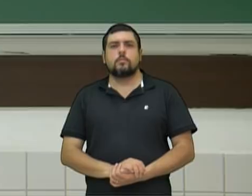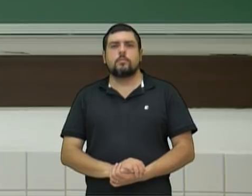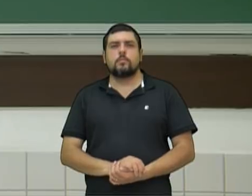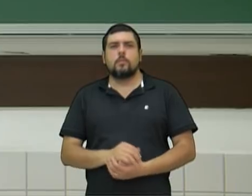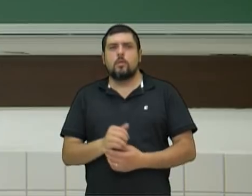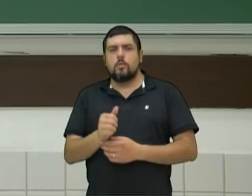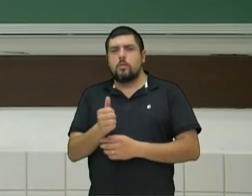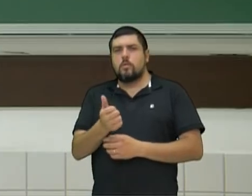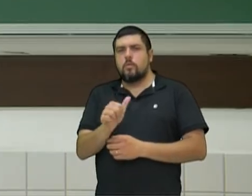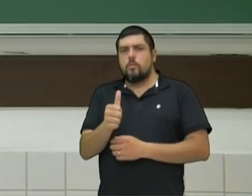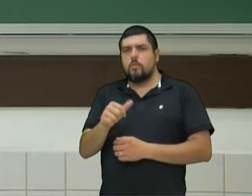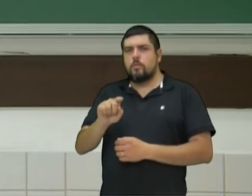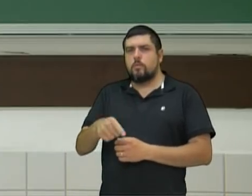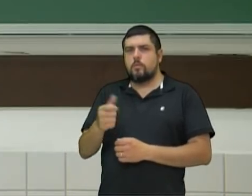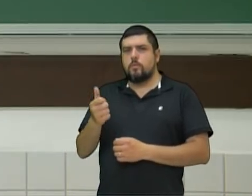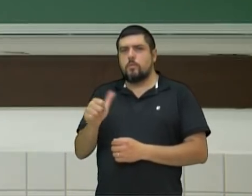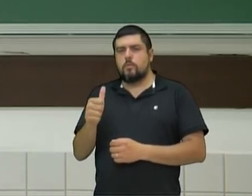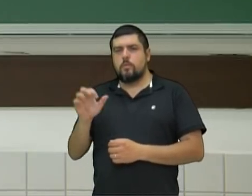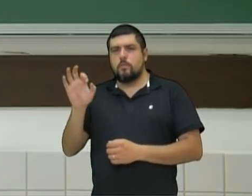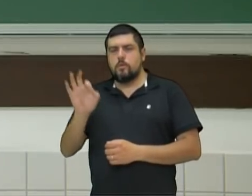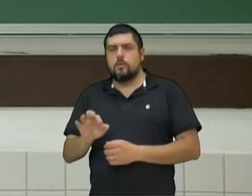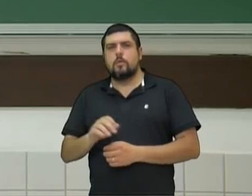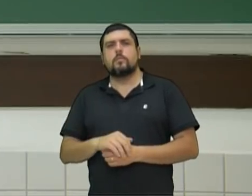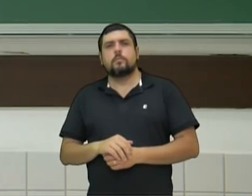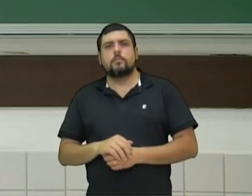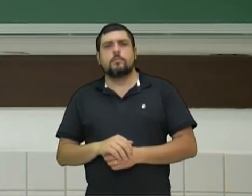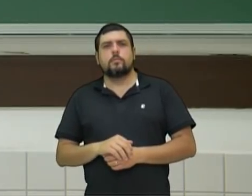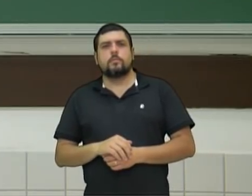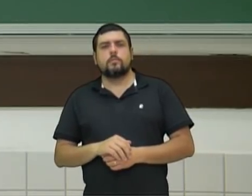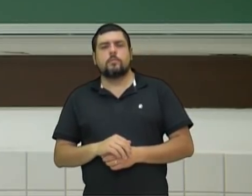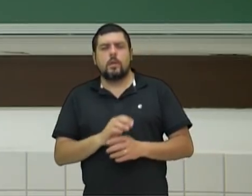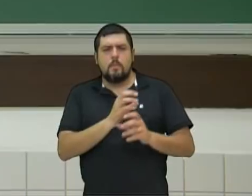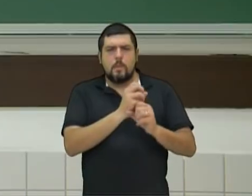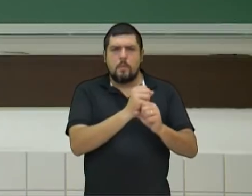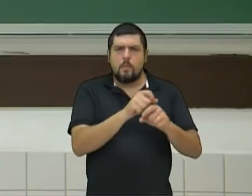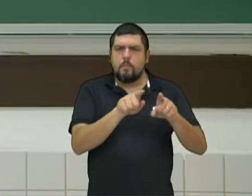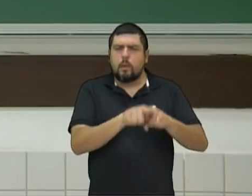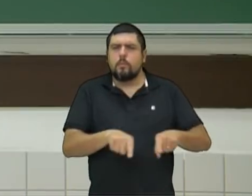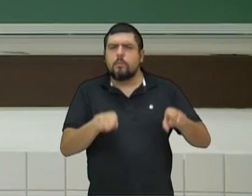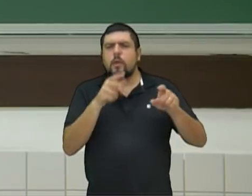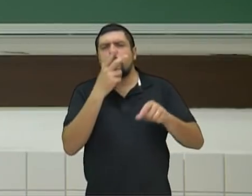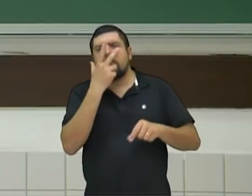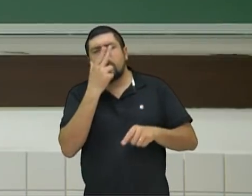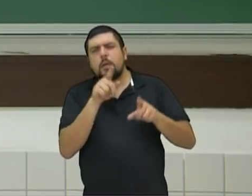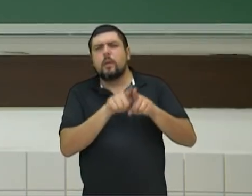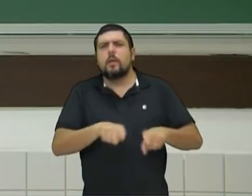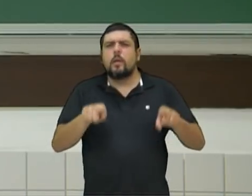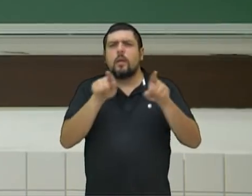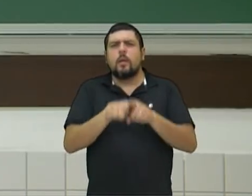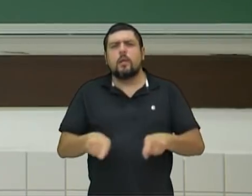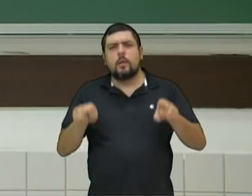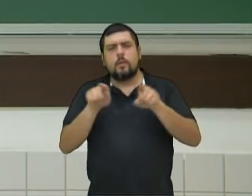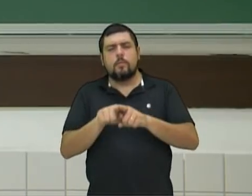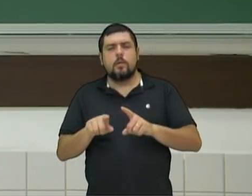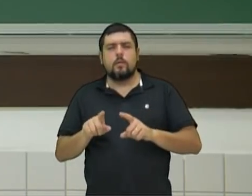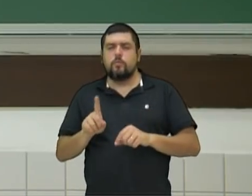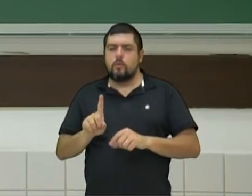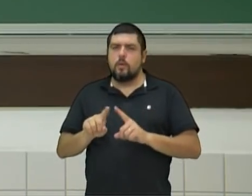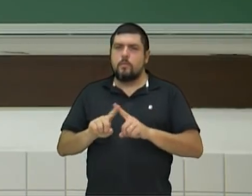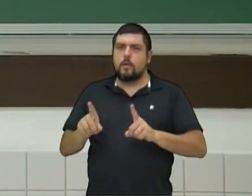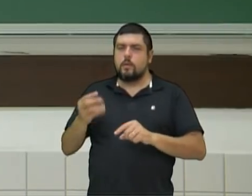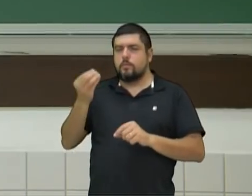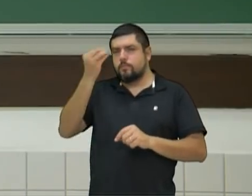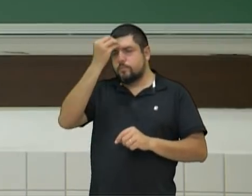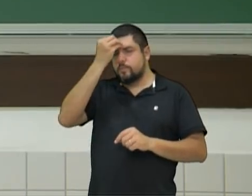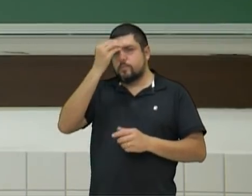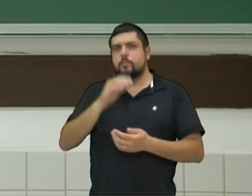Ficou fácil agora, né, pessoal? Tantas continhas repetidinhas, mas é para exercitar mesmo aí a regrinha de 3. Então, vamos dar continuidade aqui na